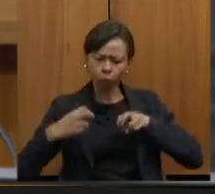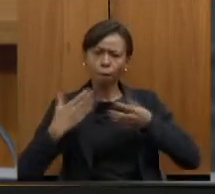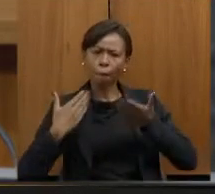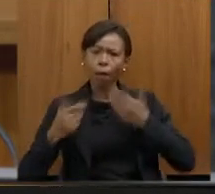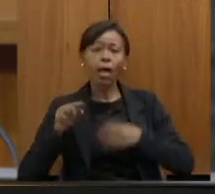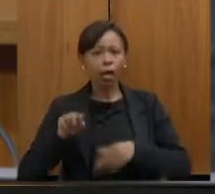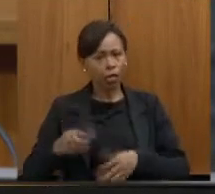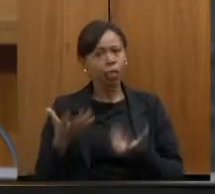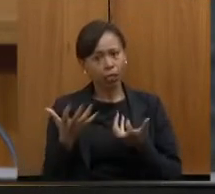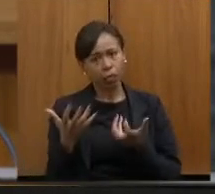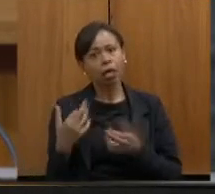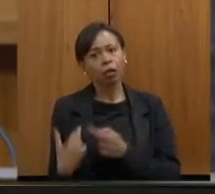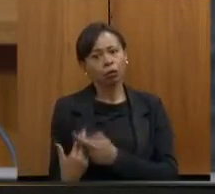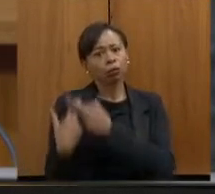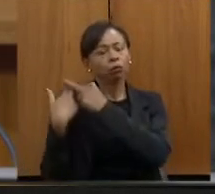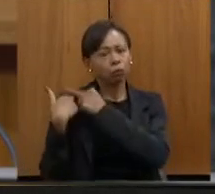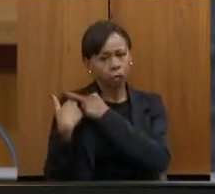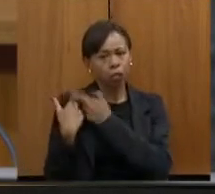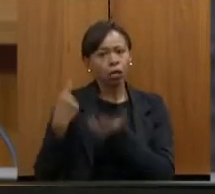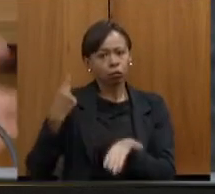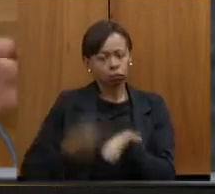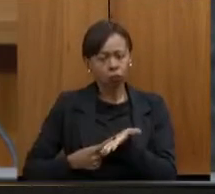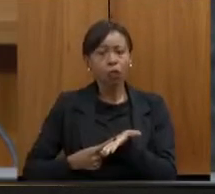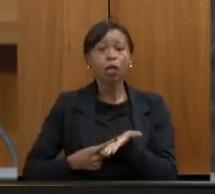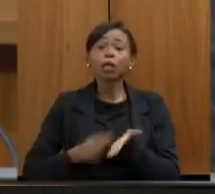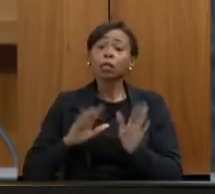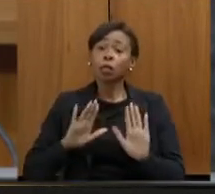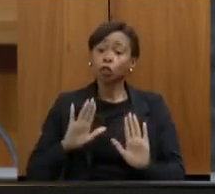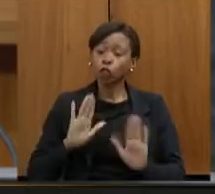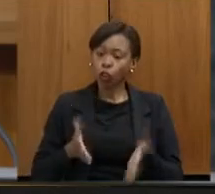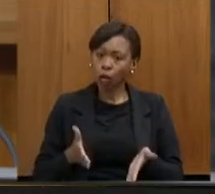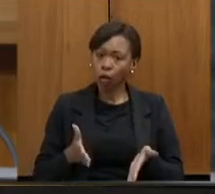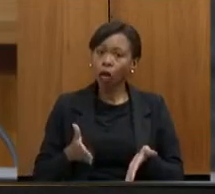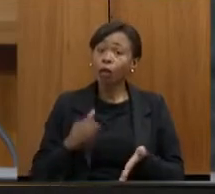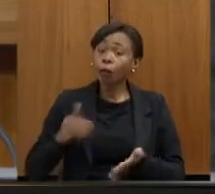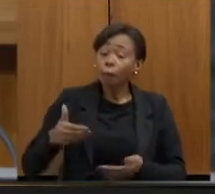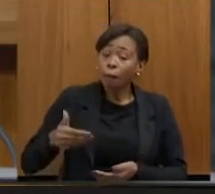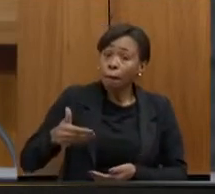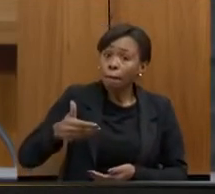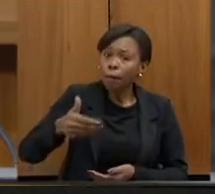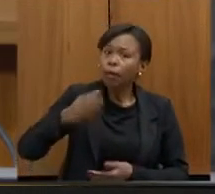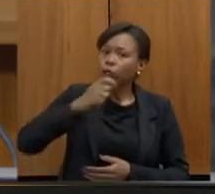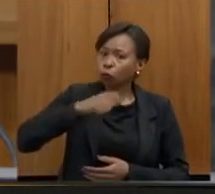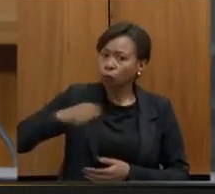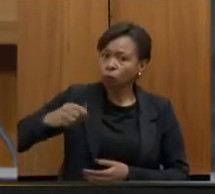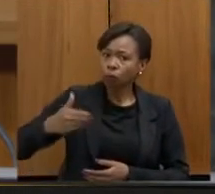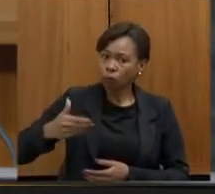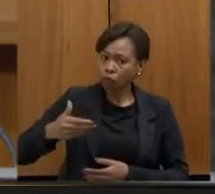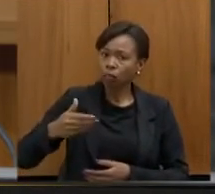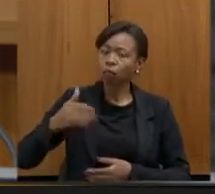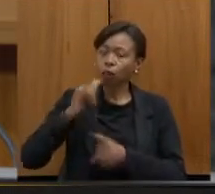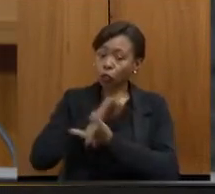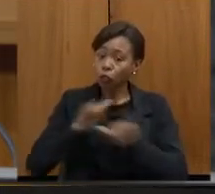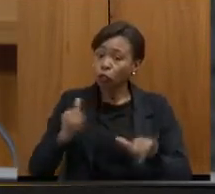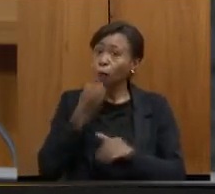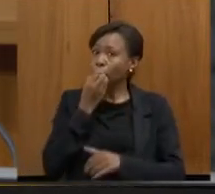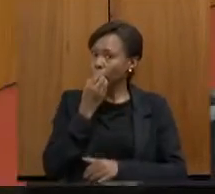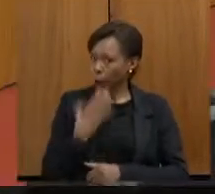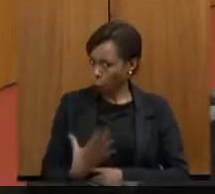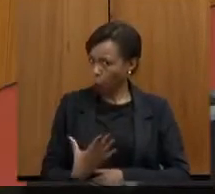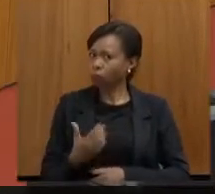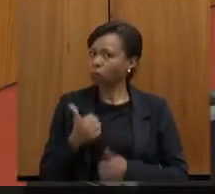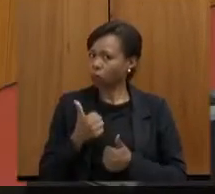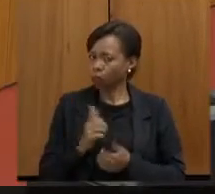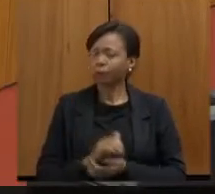Então, gente já está alinhando com a prefeitura. E aí, nos próximos meses, a vai ter notícia boa para levar para os moradores lá do bairro. Está bom? Beleza.